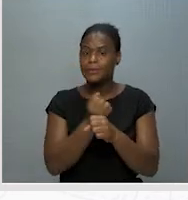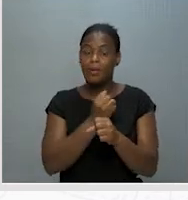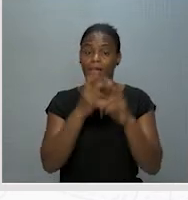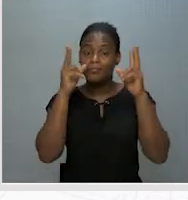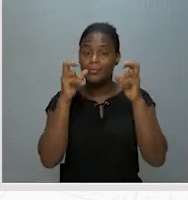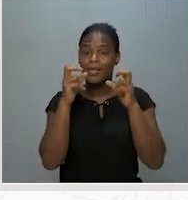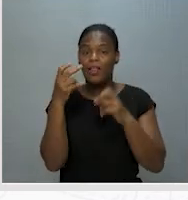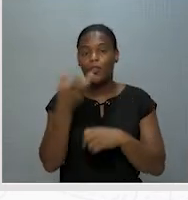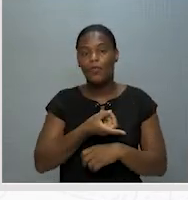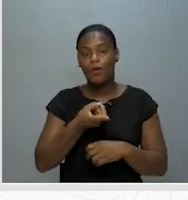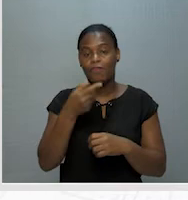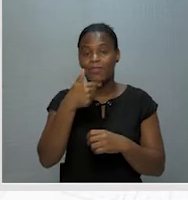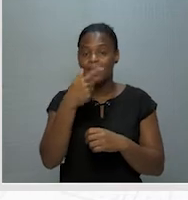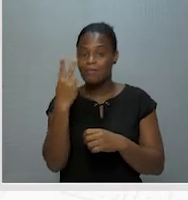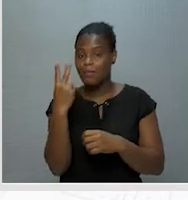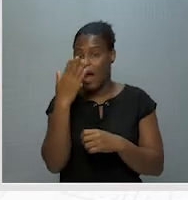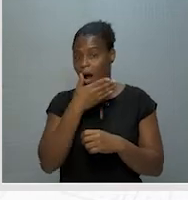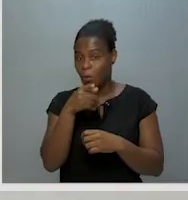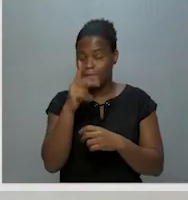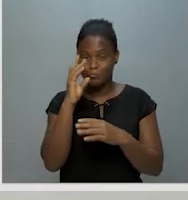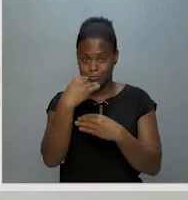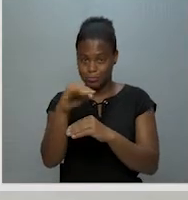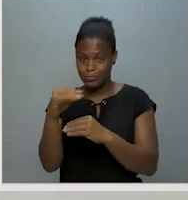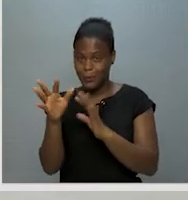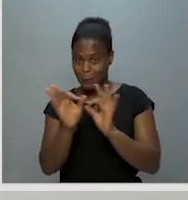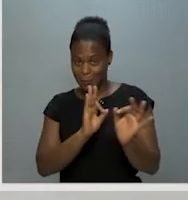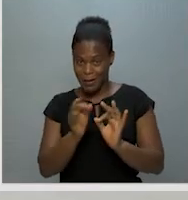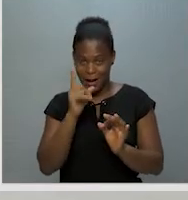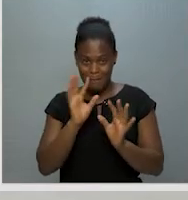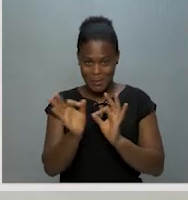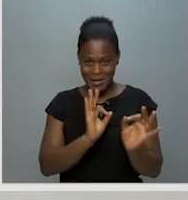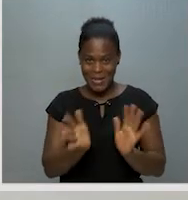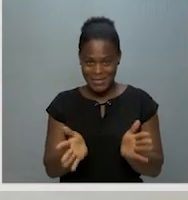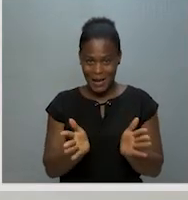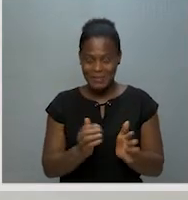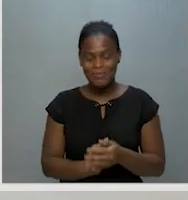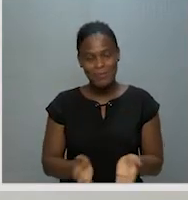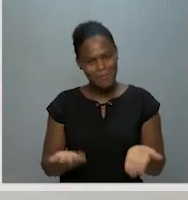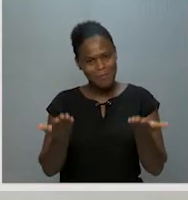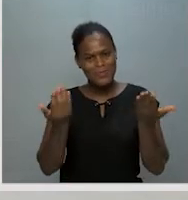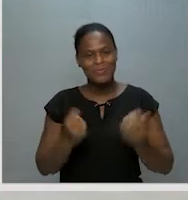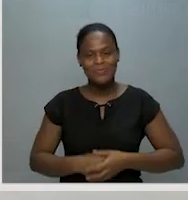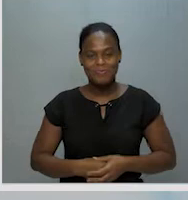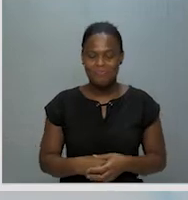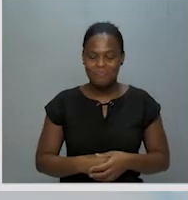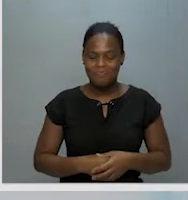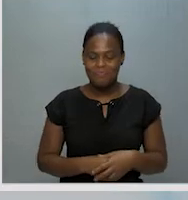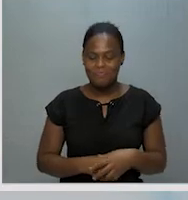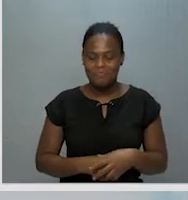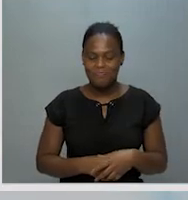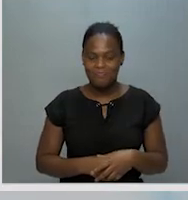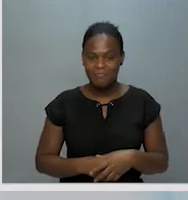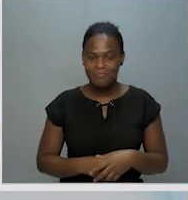9 teleaulas transmitidas. Estão preparados e preparadas? Então, vamos a isso.